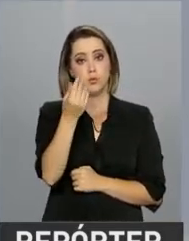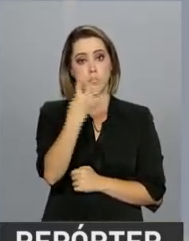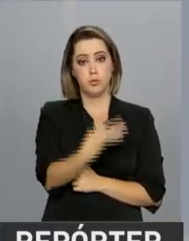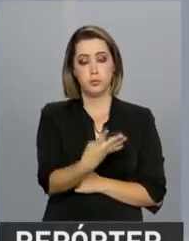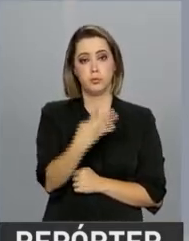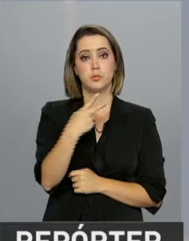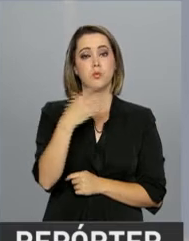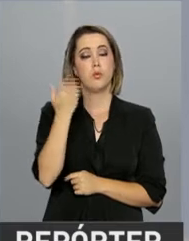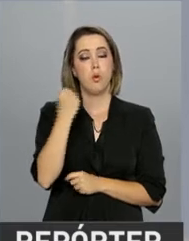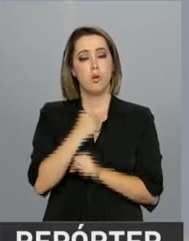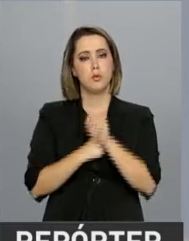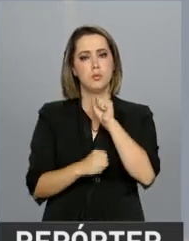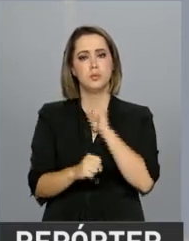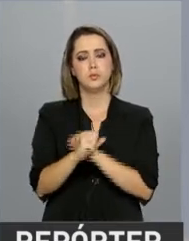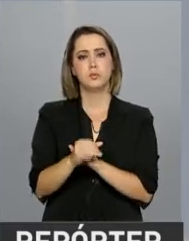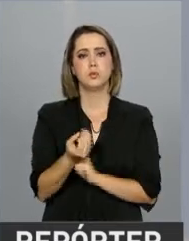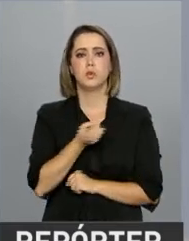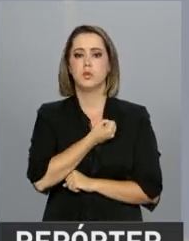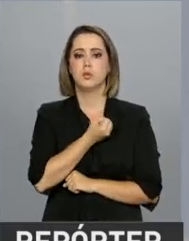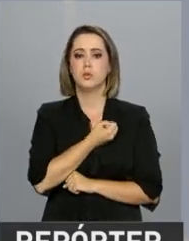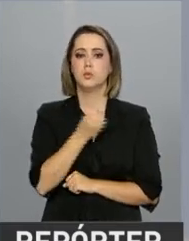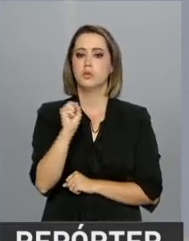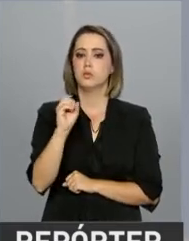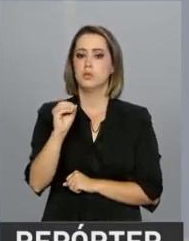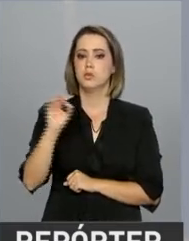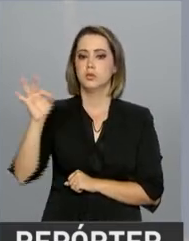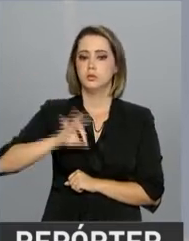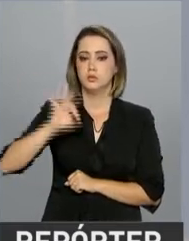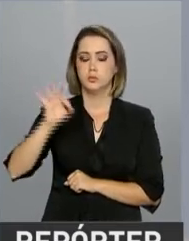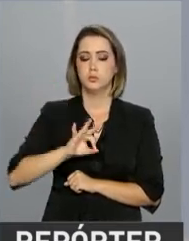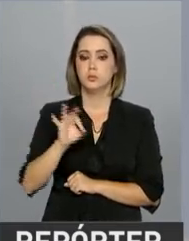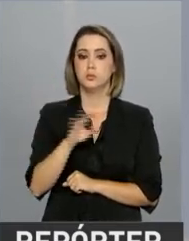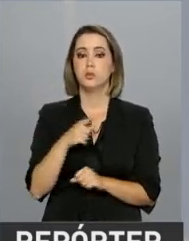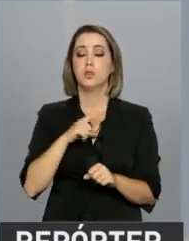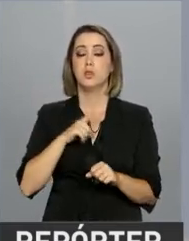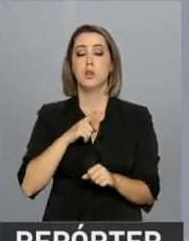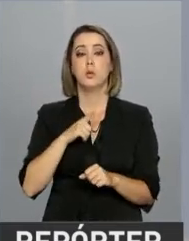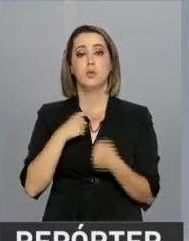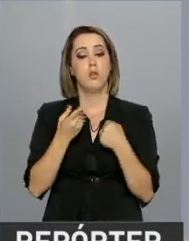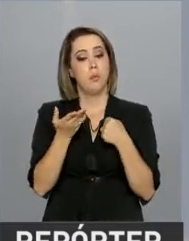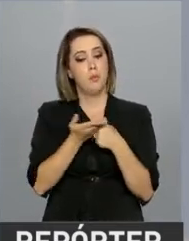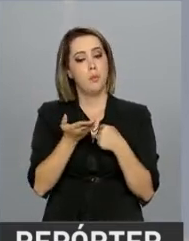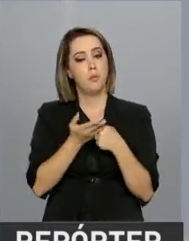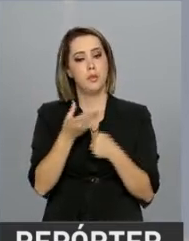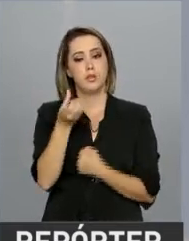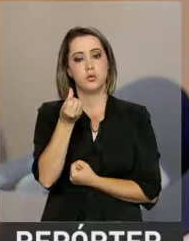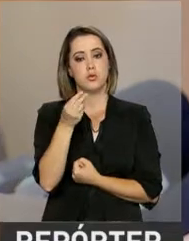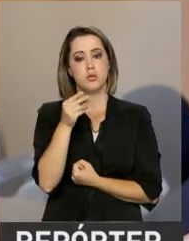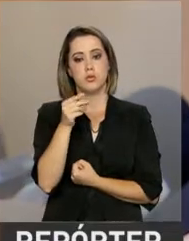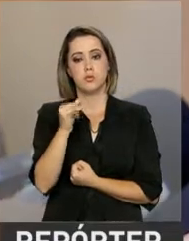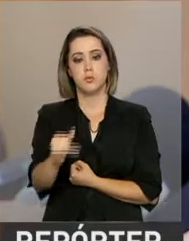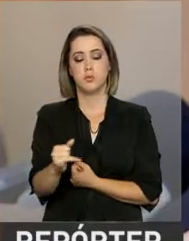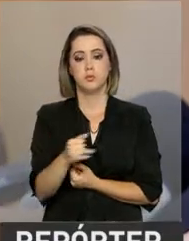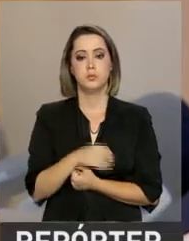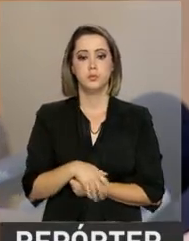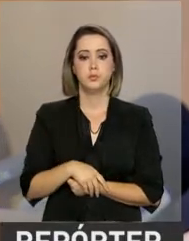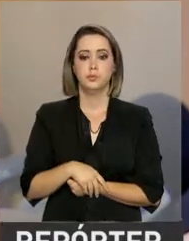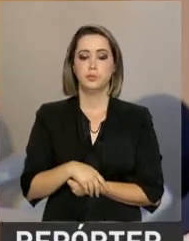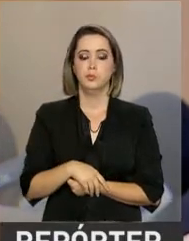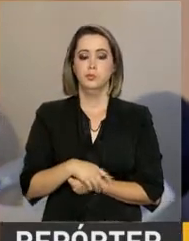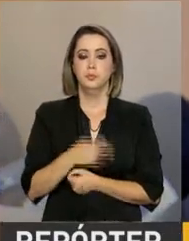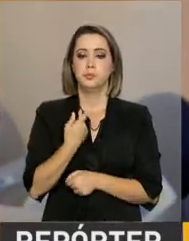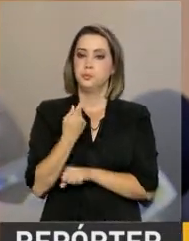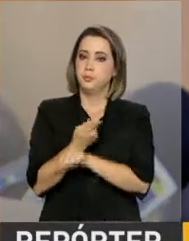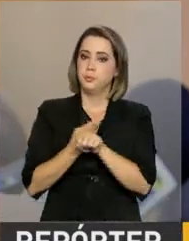o índice de resolução dos problemas foi de 80% e o tempo médio de resposta de 6 dias. Nós temos buscado parcerias,